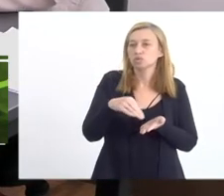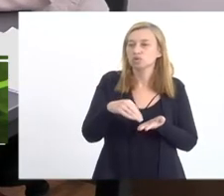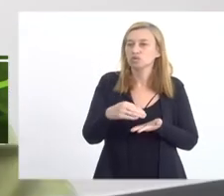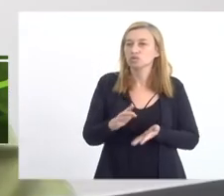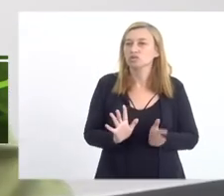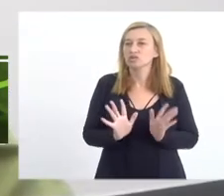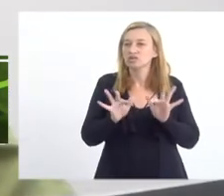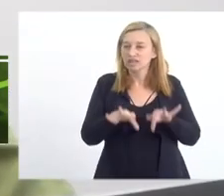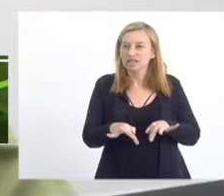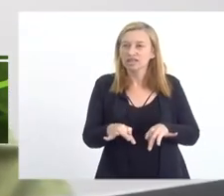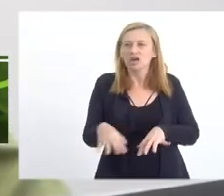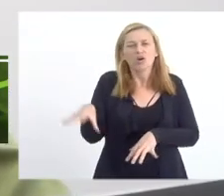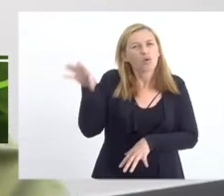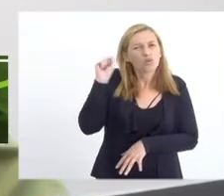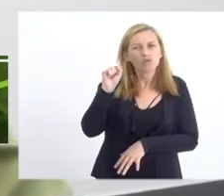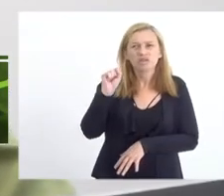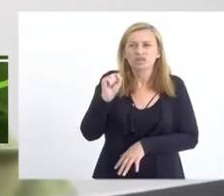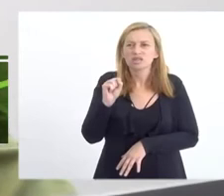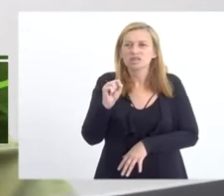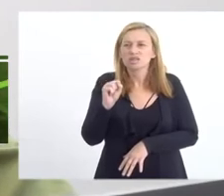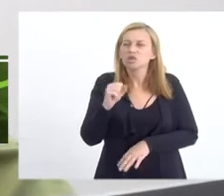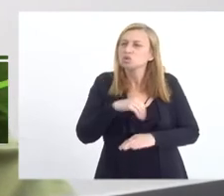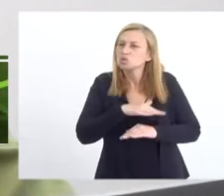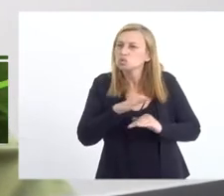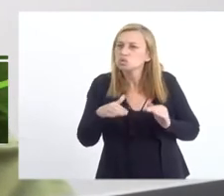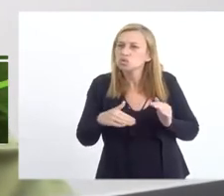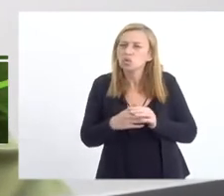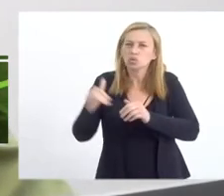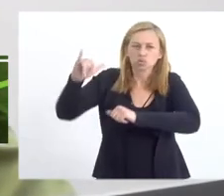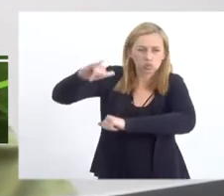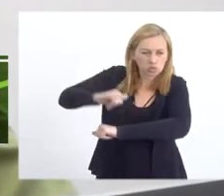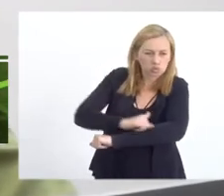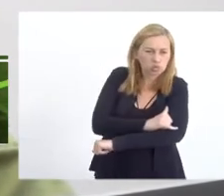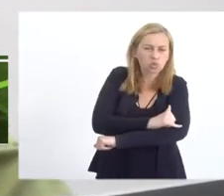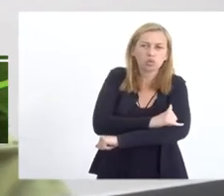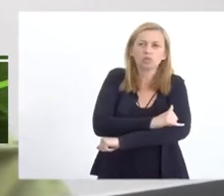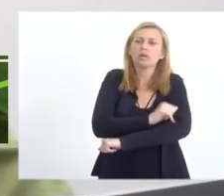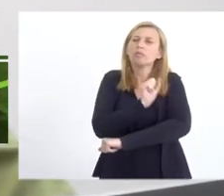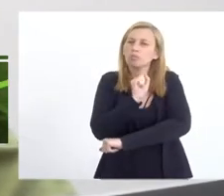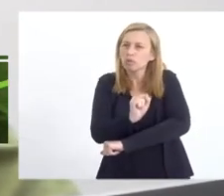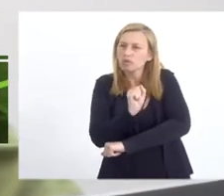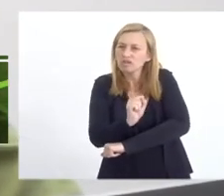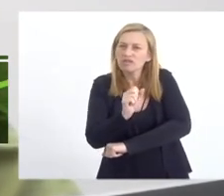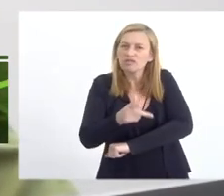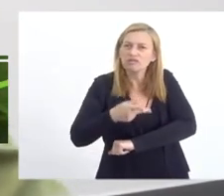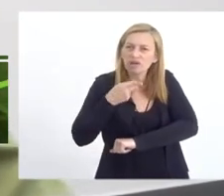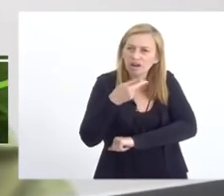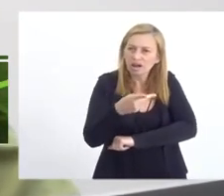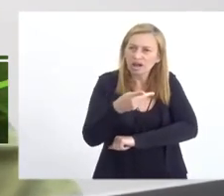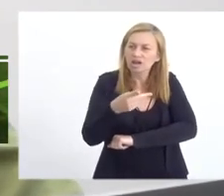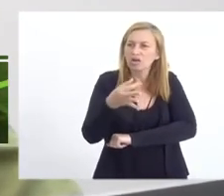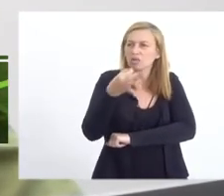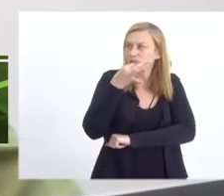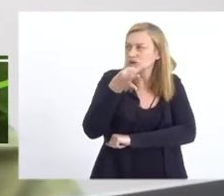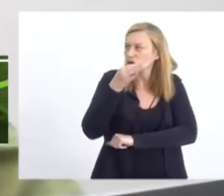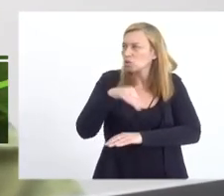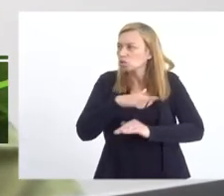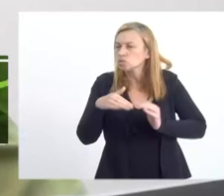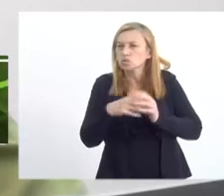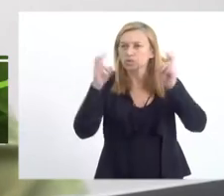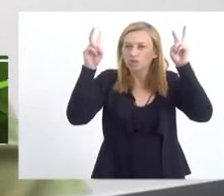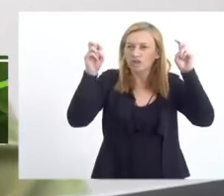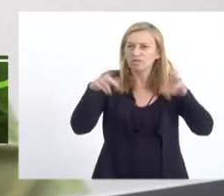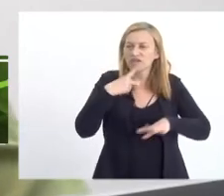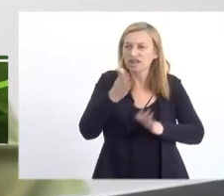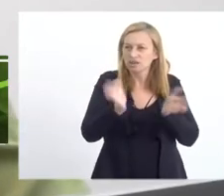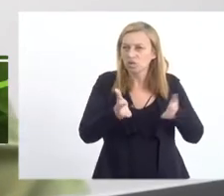finalizasse e escutasse ambos os aeroportos para ele poder colocar a sua colocação sobre todo o tema embasado até agora.